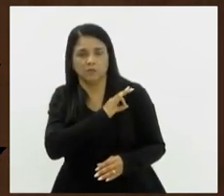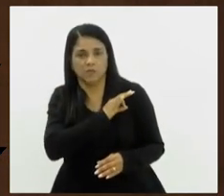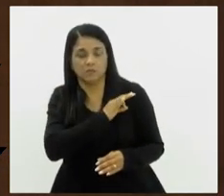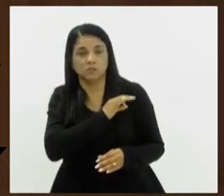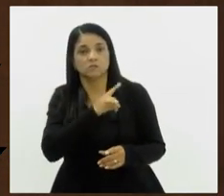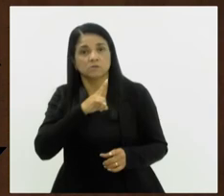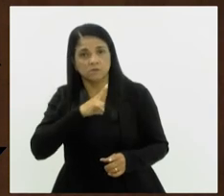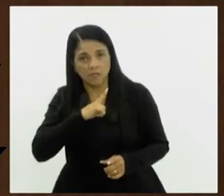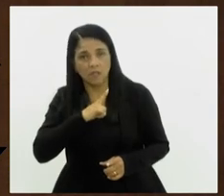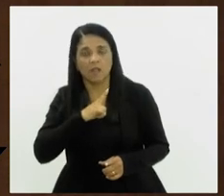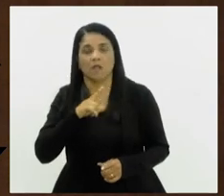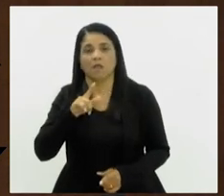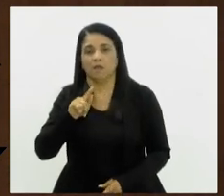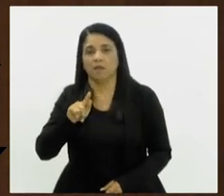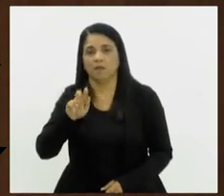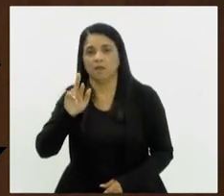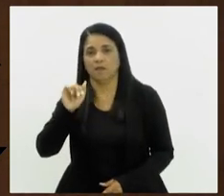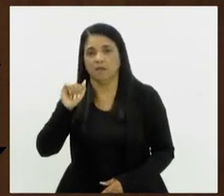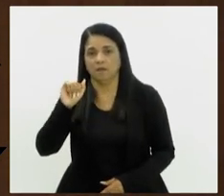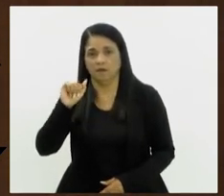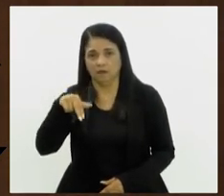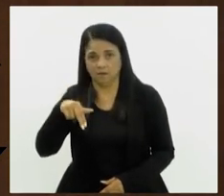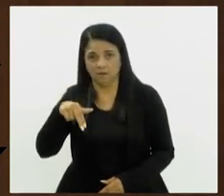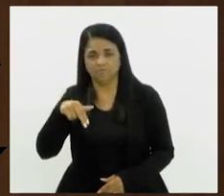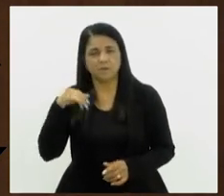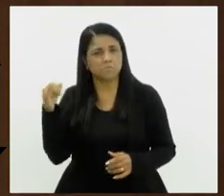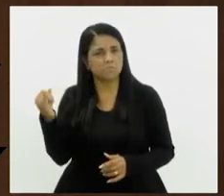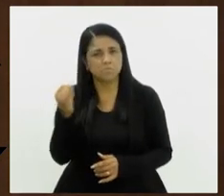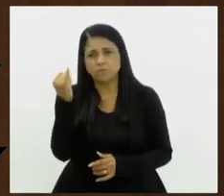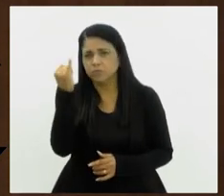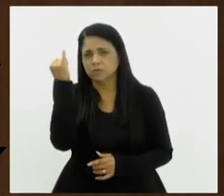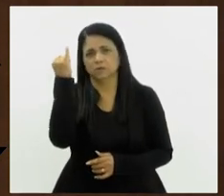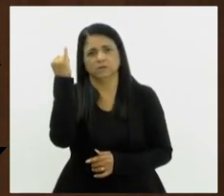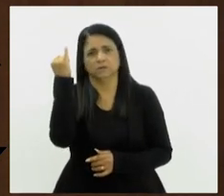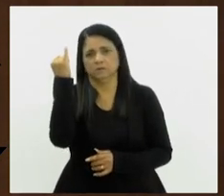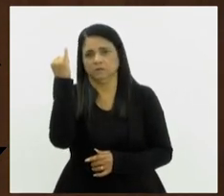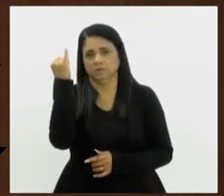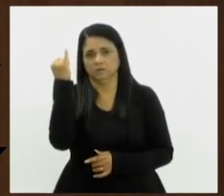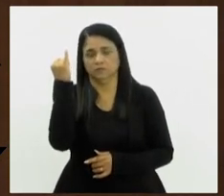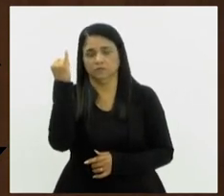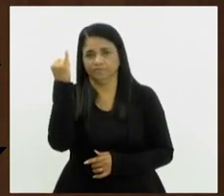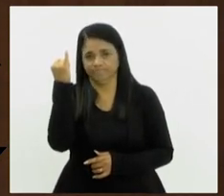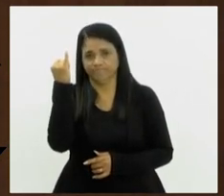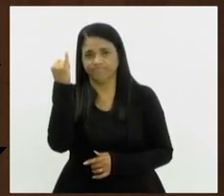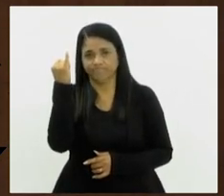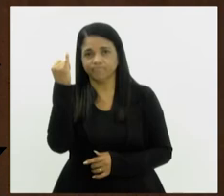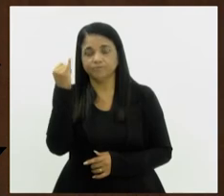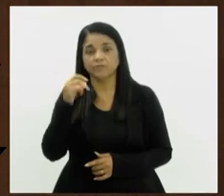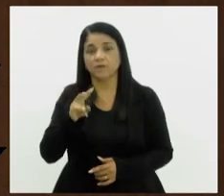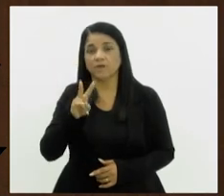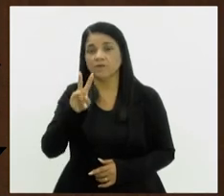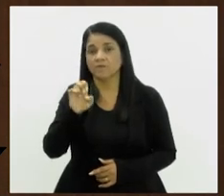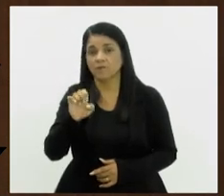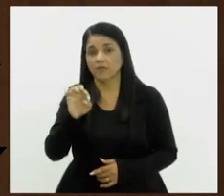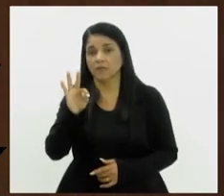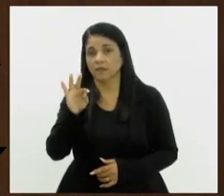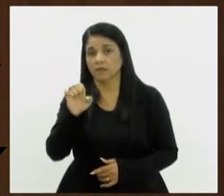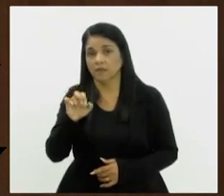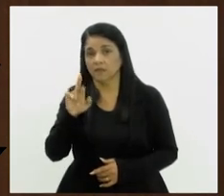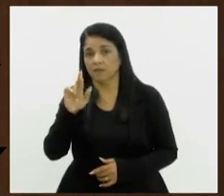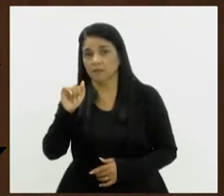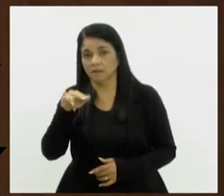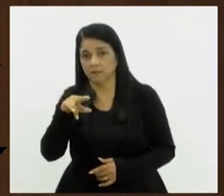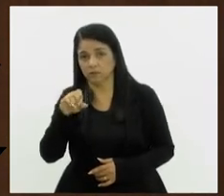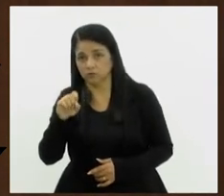GRAM. É de suma importância, como muito bem foi colocado, que veteranos que